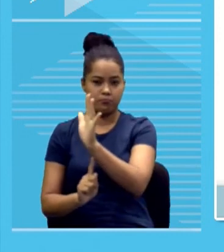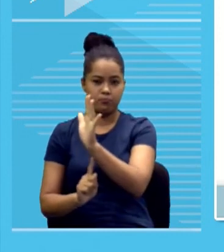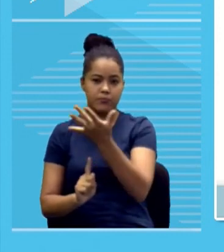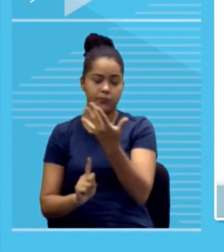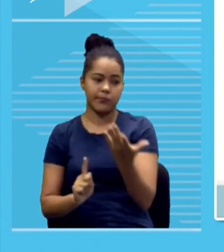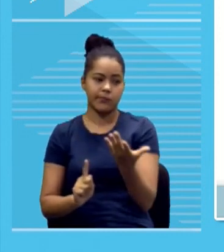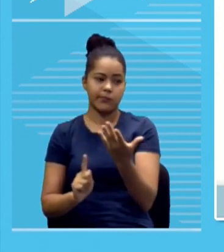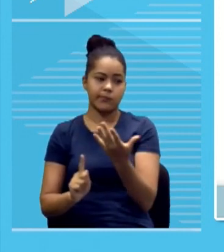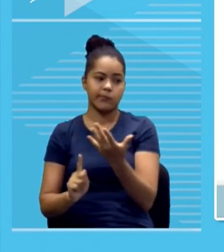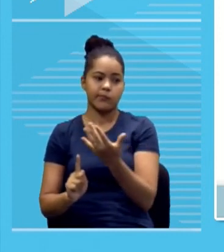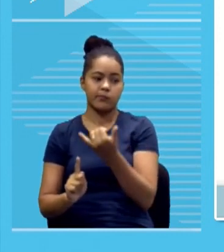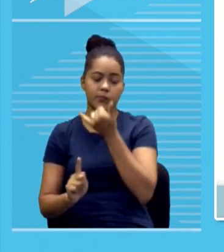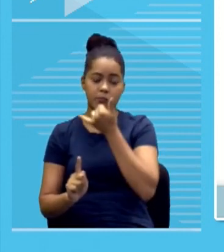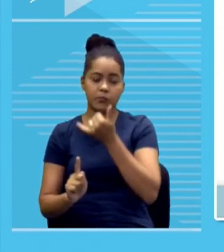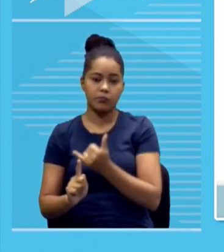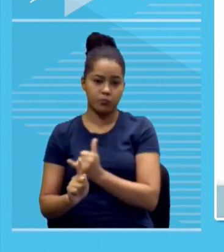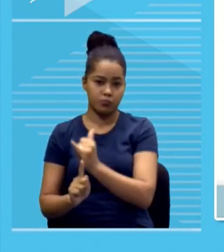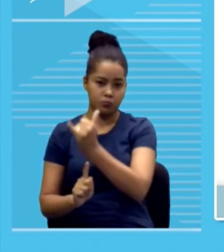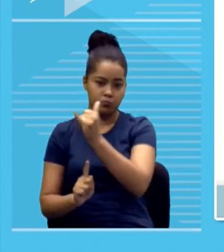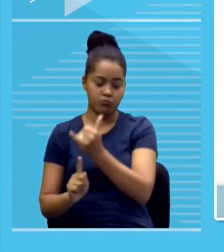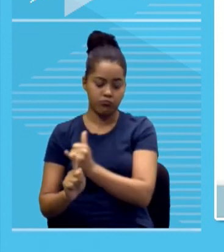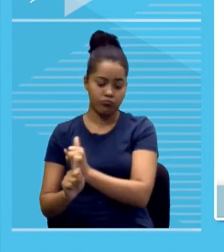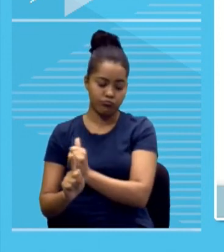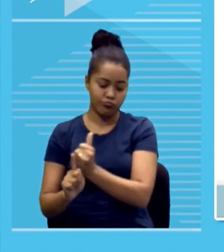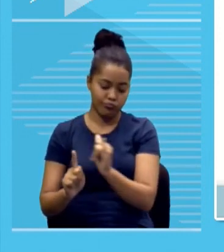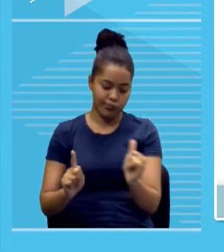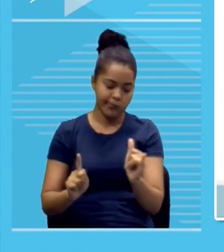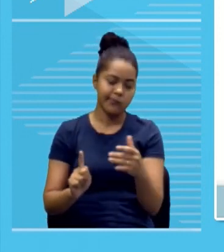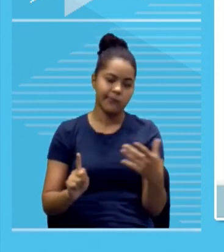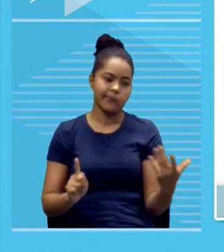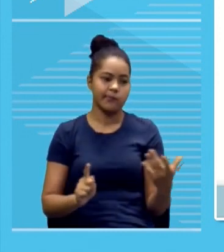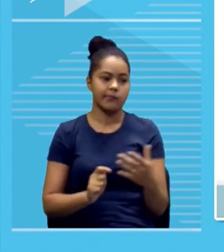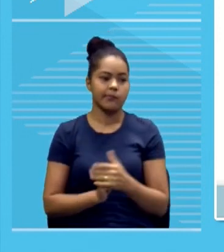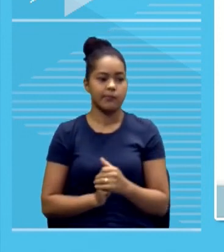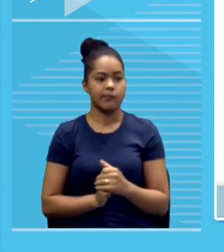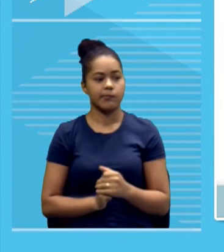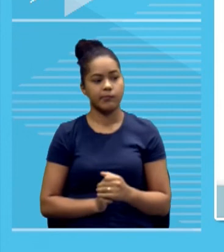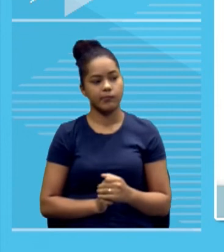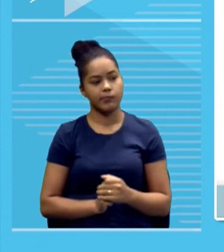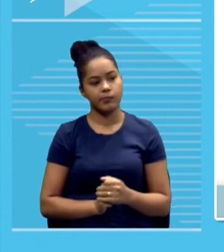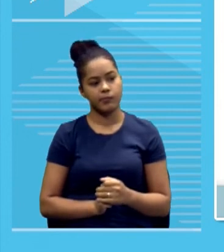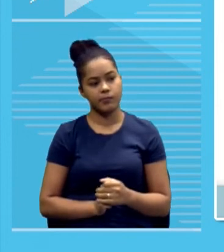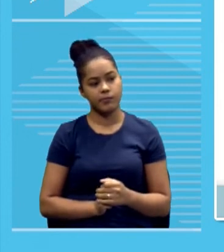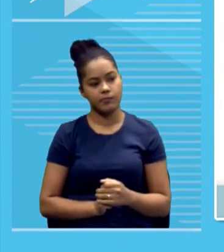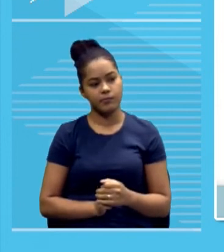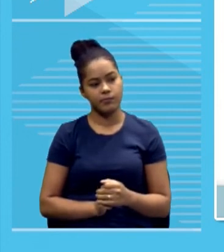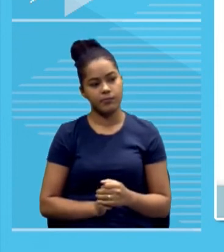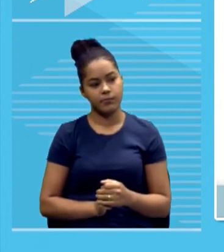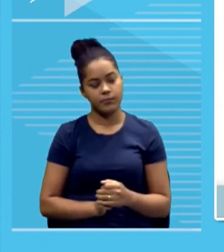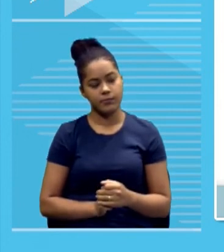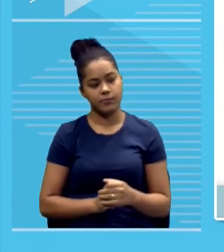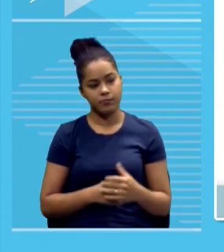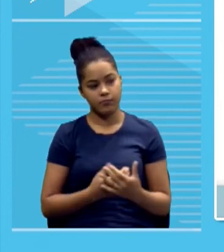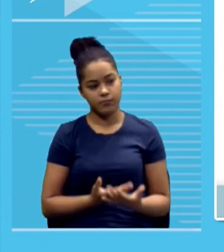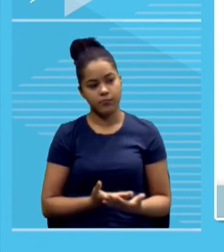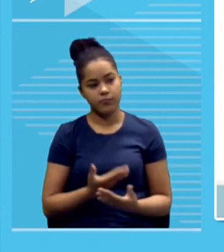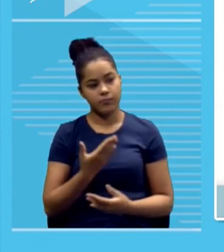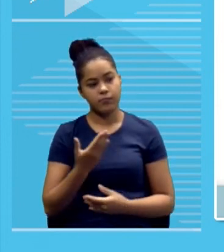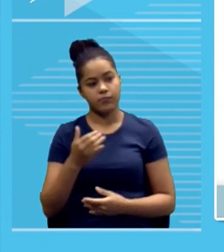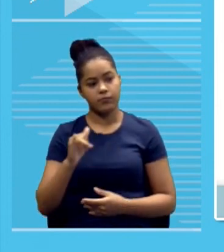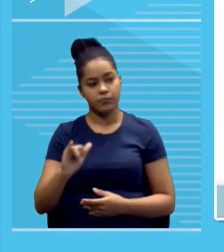lâmpada. Então, ela já não é igual a ninguém. E C acaba sendo igual a ID.